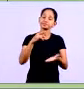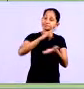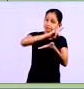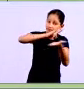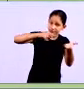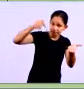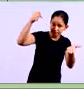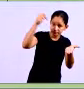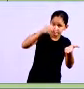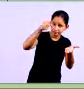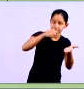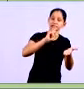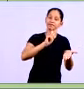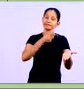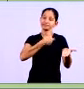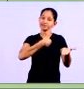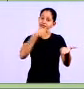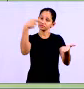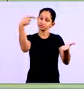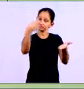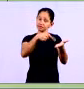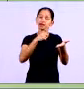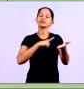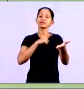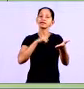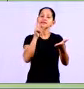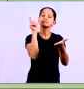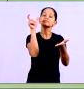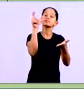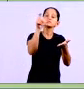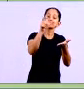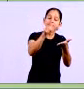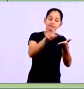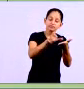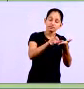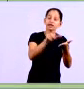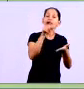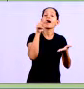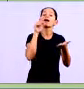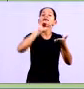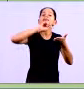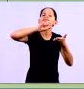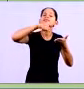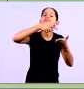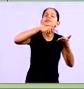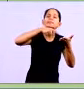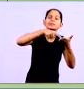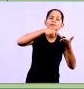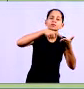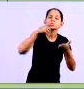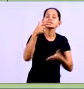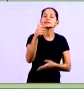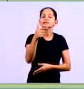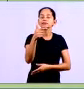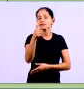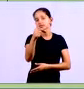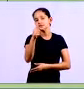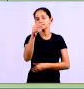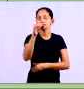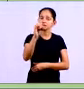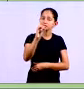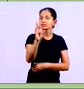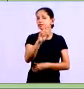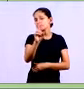fiscal, vai estar destacado lá o quê? R$70 de ICMS. Estou considerando aqui